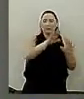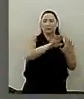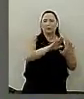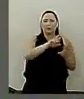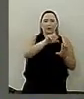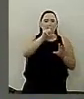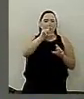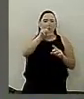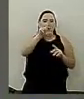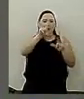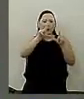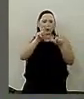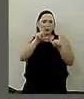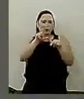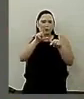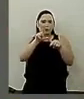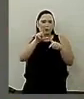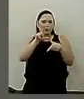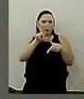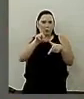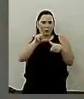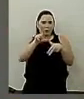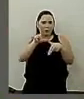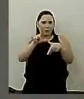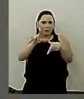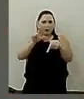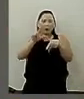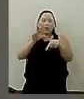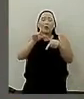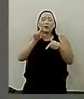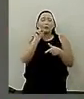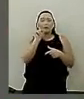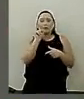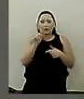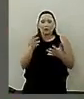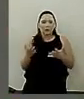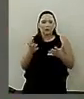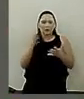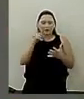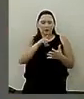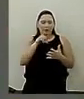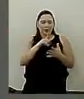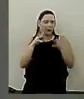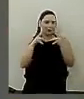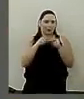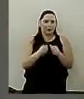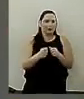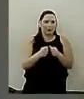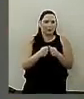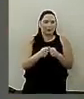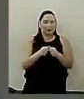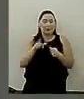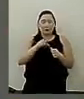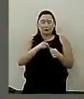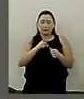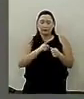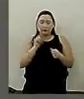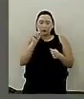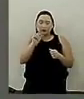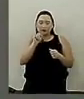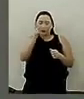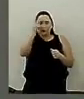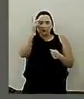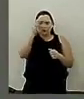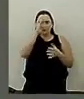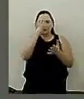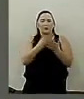férias, ou simplesmente trabalhando, fazendo seus negócios internacionais. E muitos cristãos, cristãos